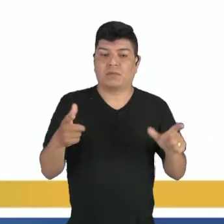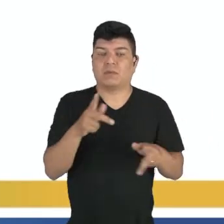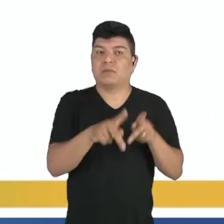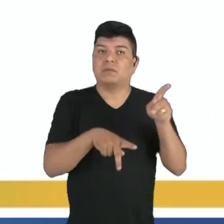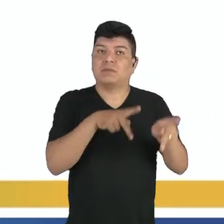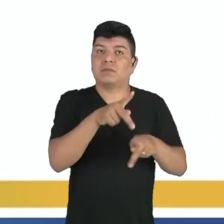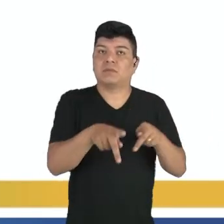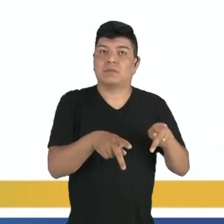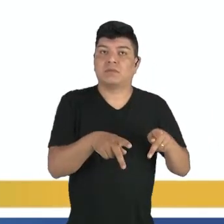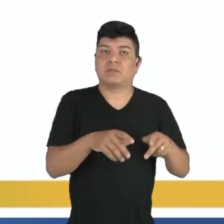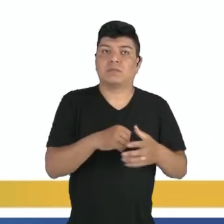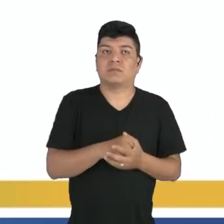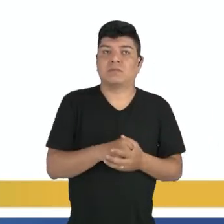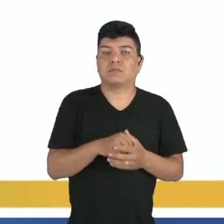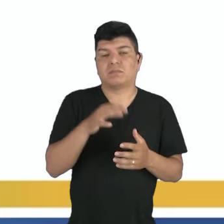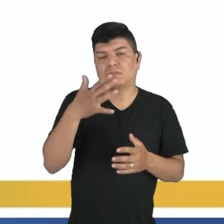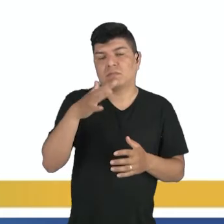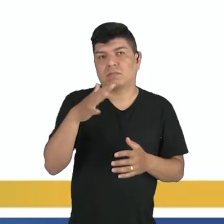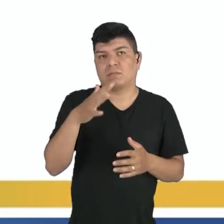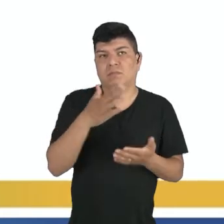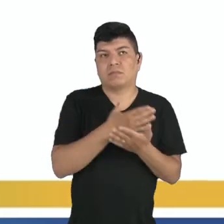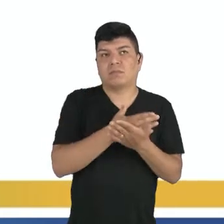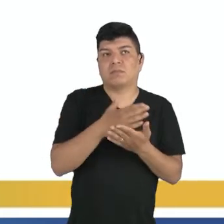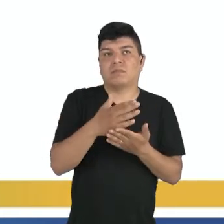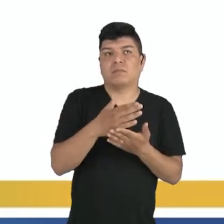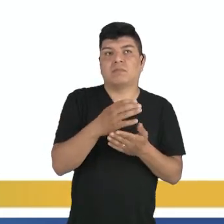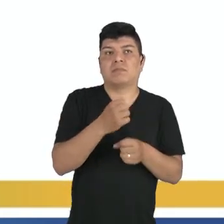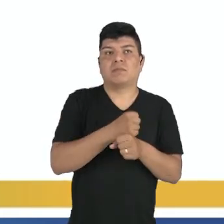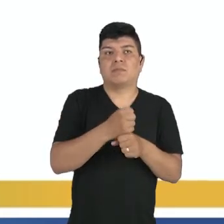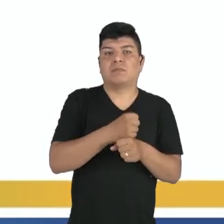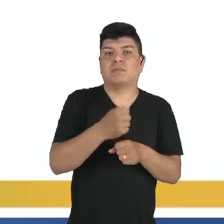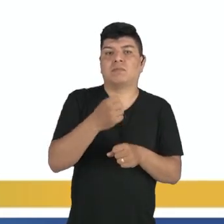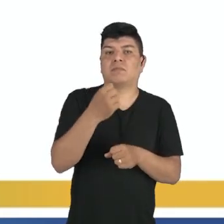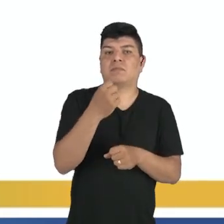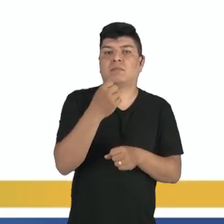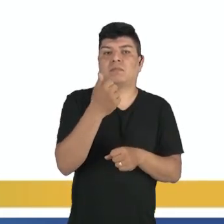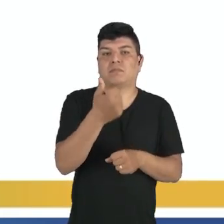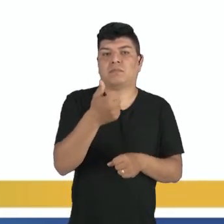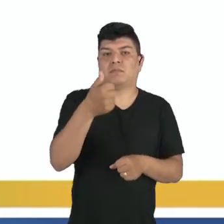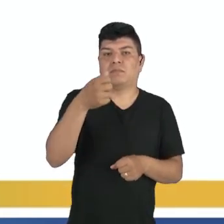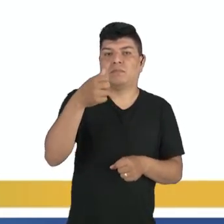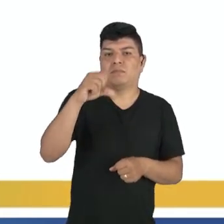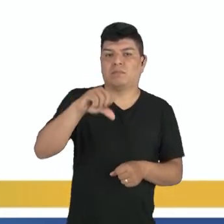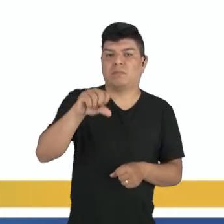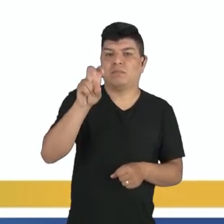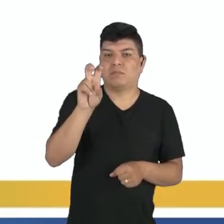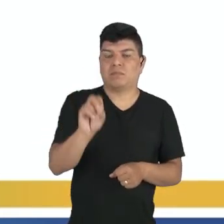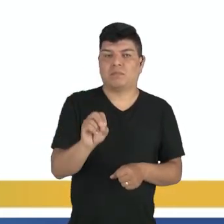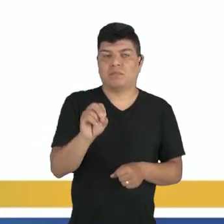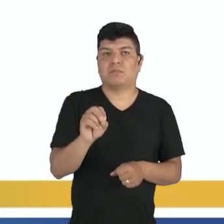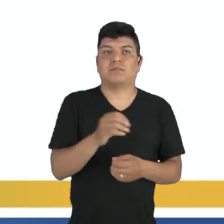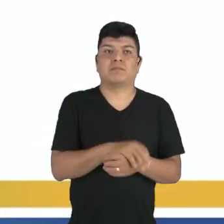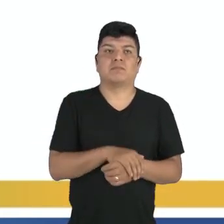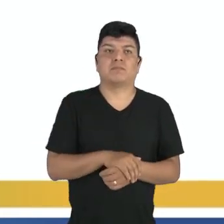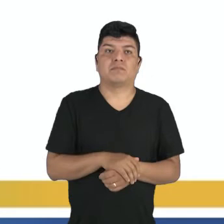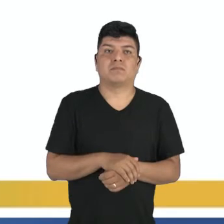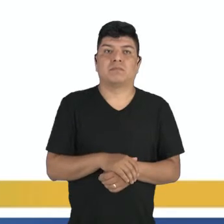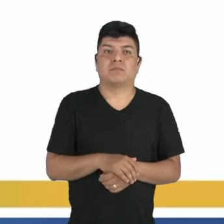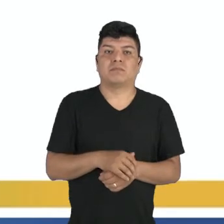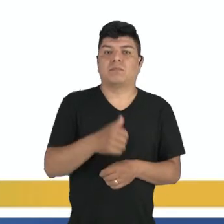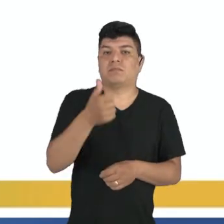ela tá aí na na faixa de começou aí nos anos 50 com dois por cento pouco mais dois por cento nos